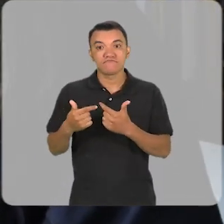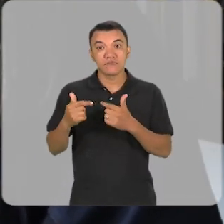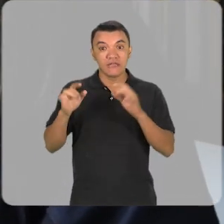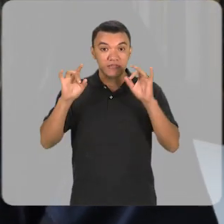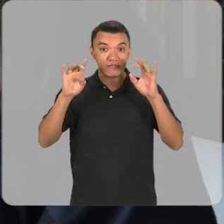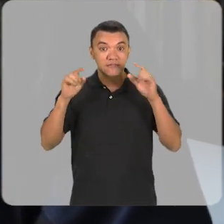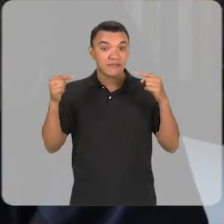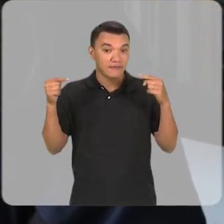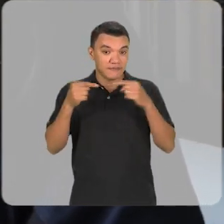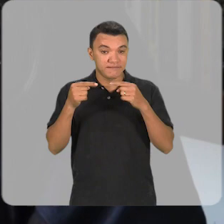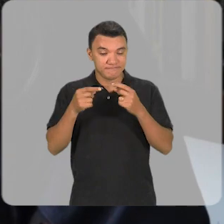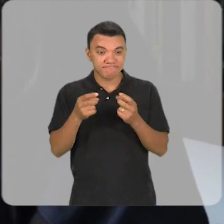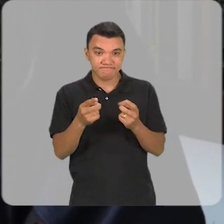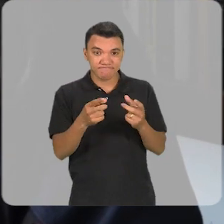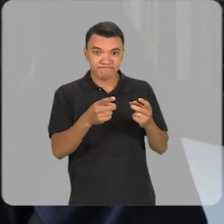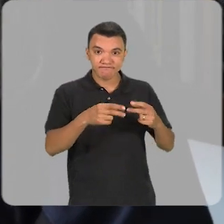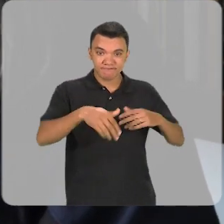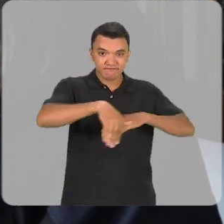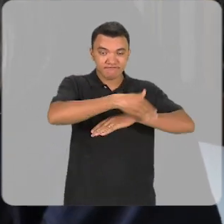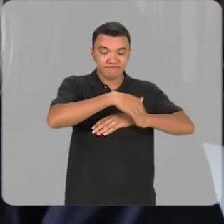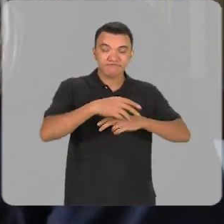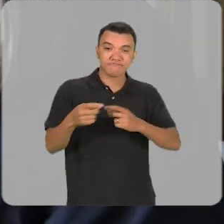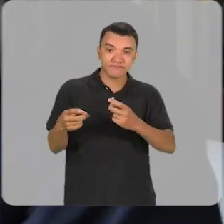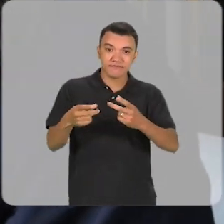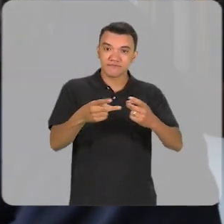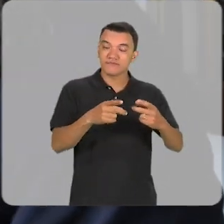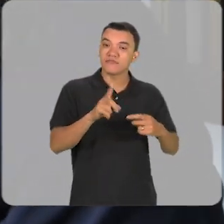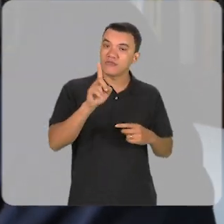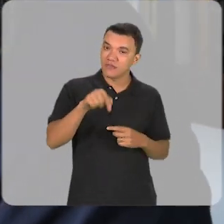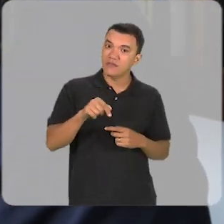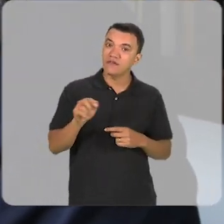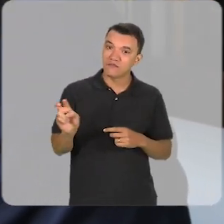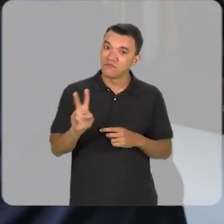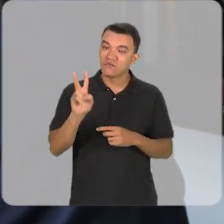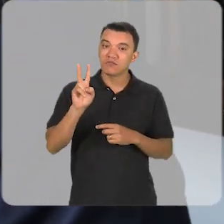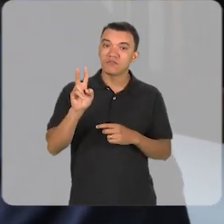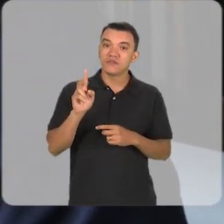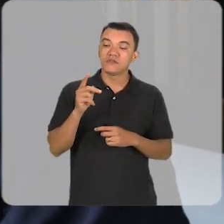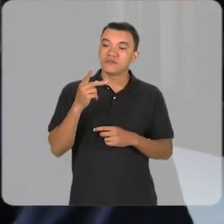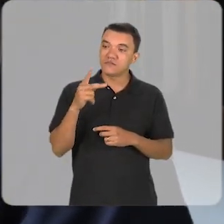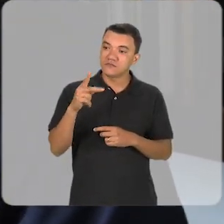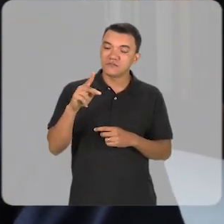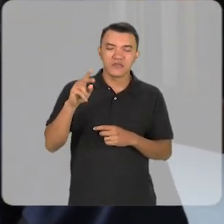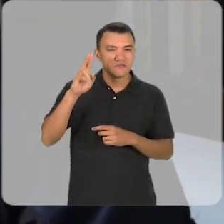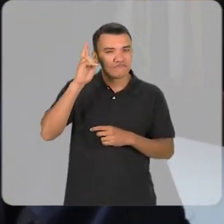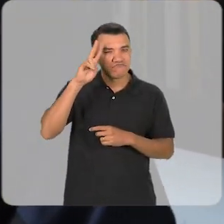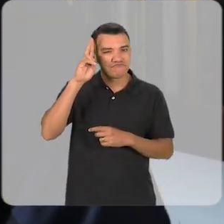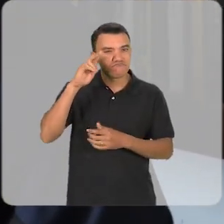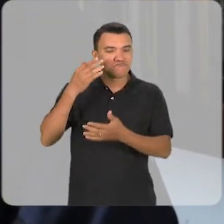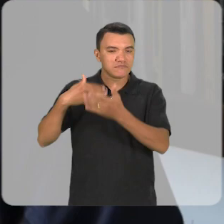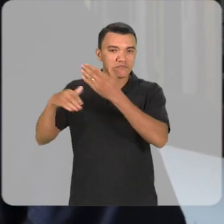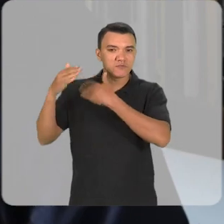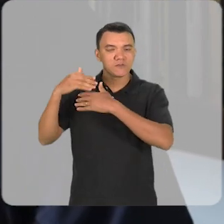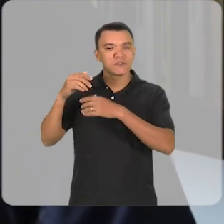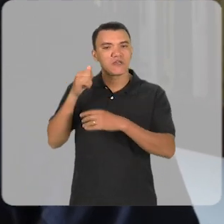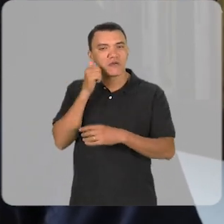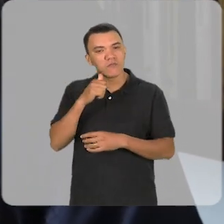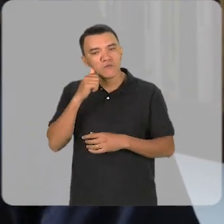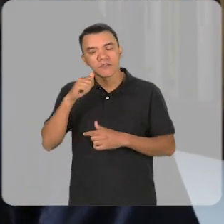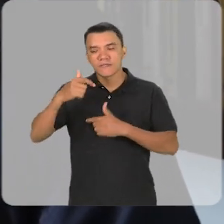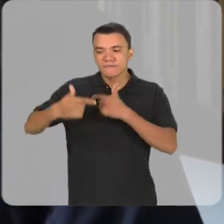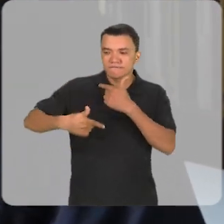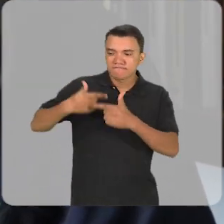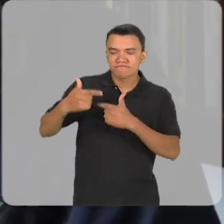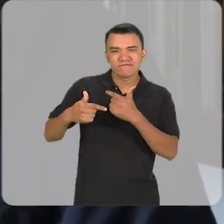do comércio ambulante, é valorizar toda uma história das mulheres trabalhadoras,